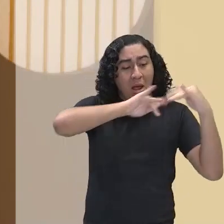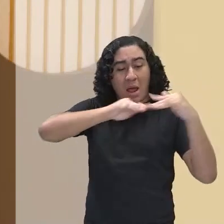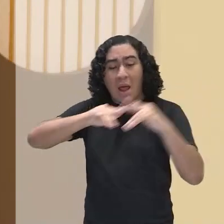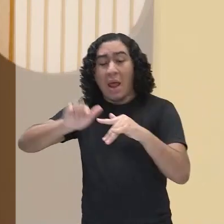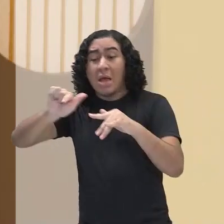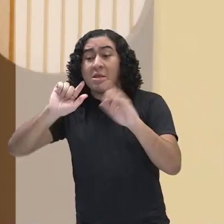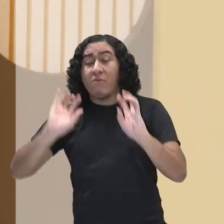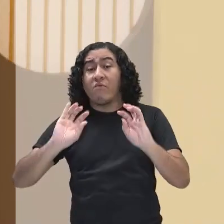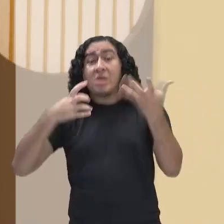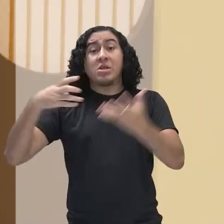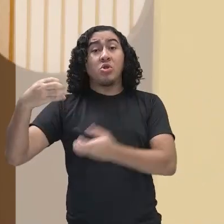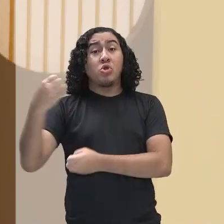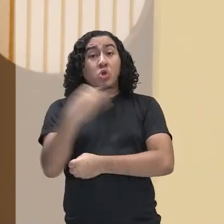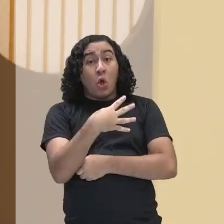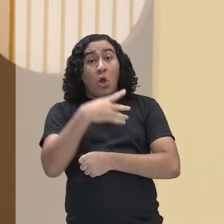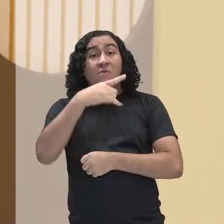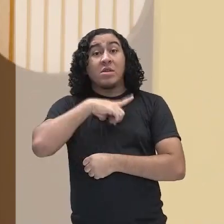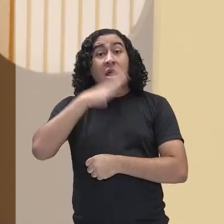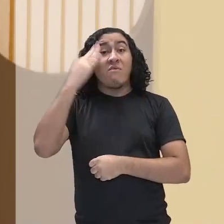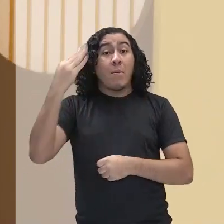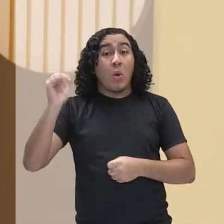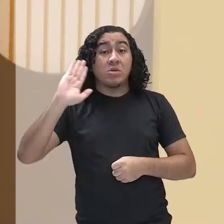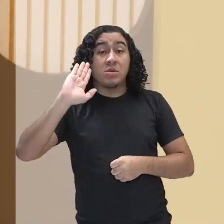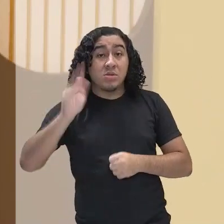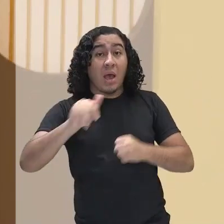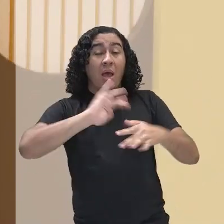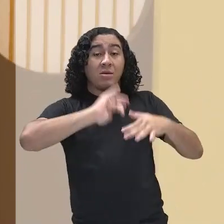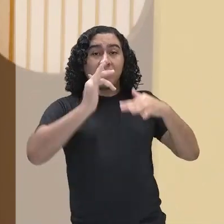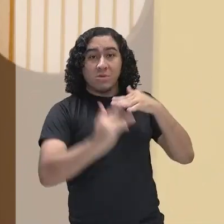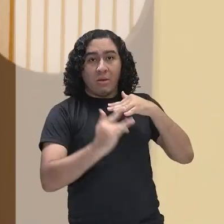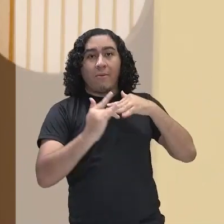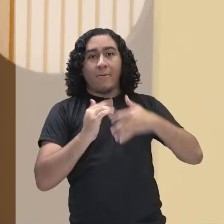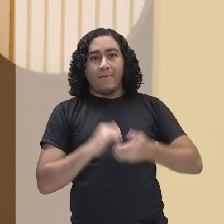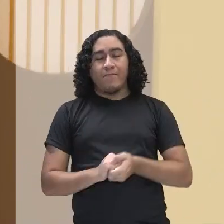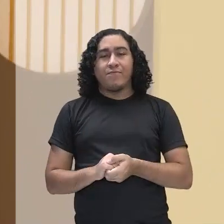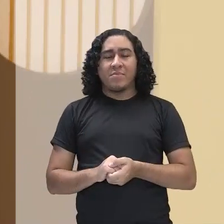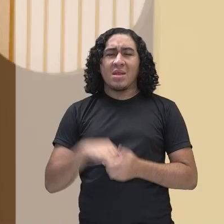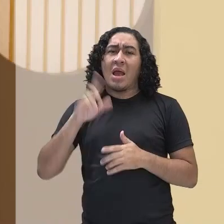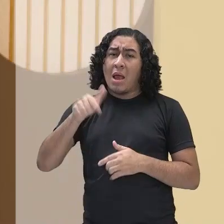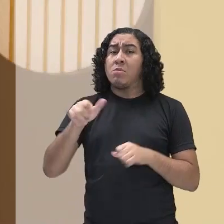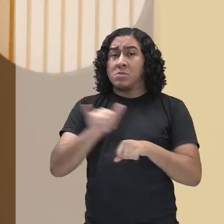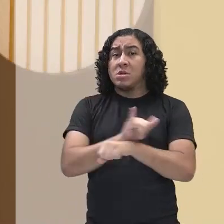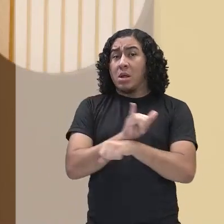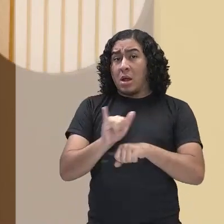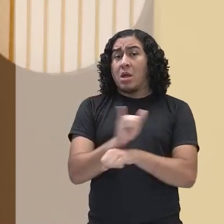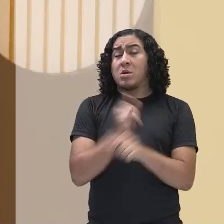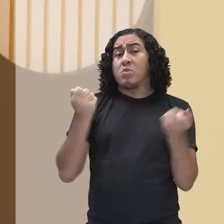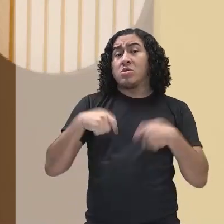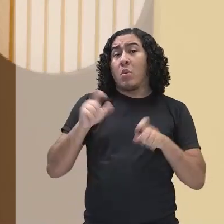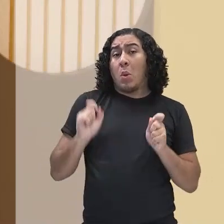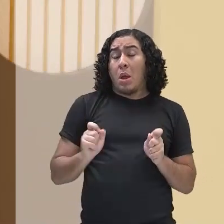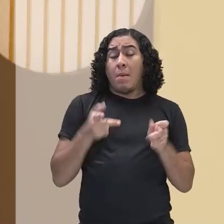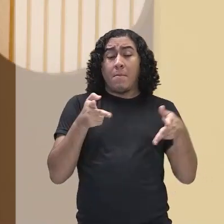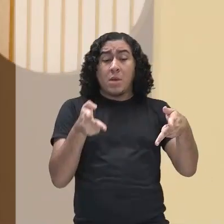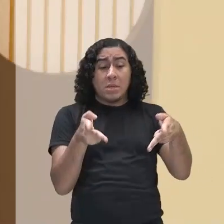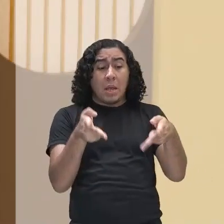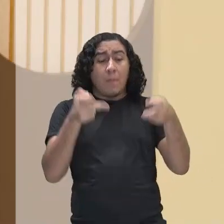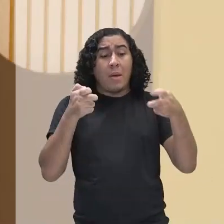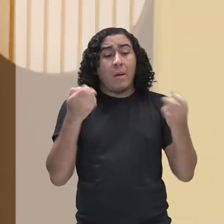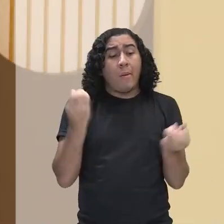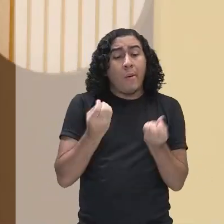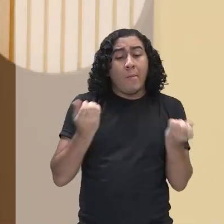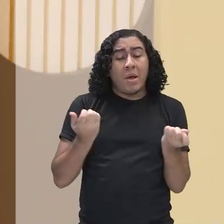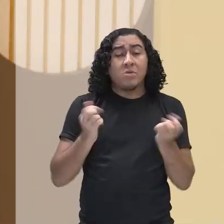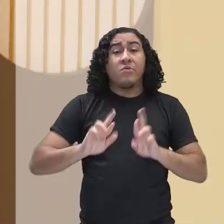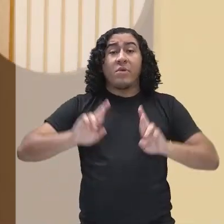está bombando na rede social. É uma forma de a gente, quem sabe, enxergar aí uma possibilidade